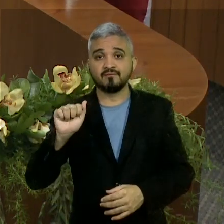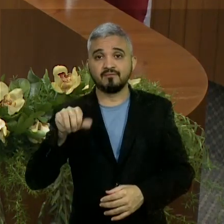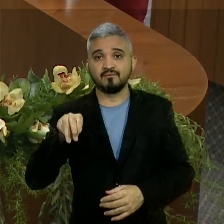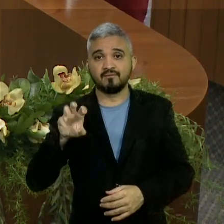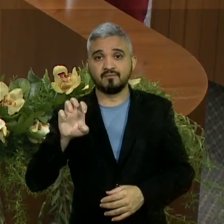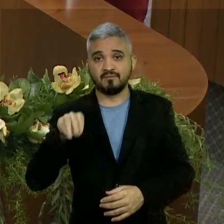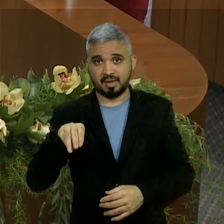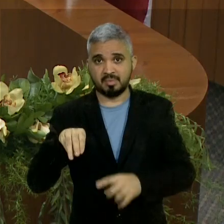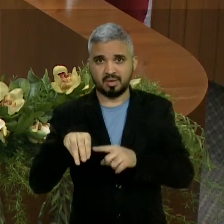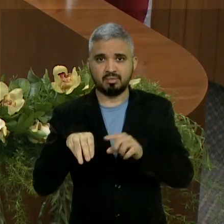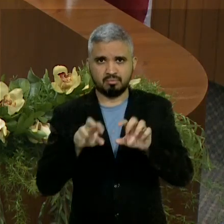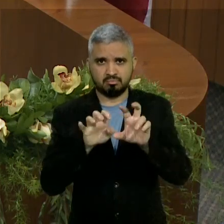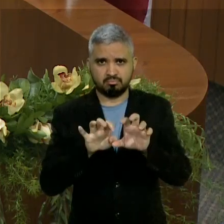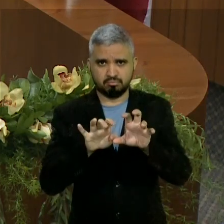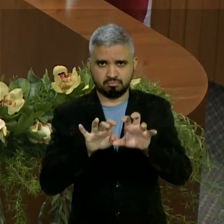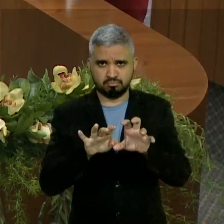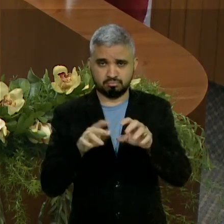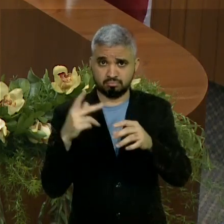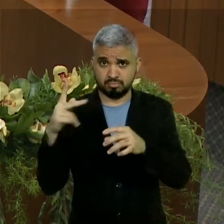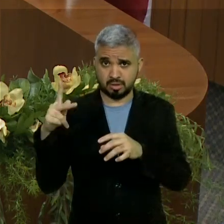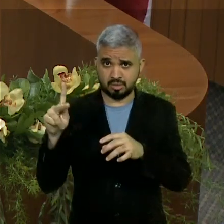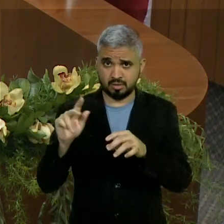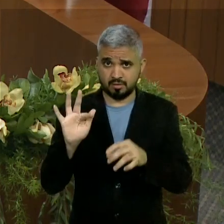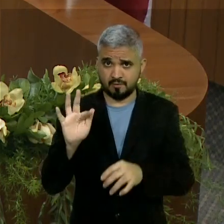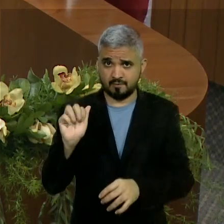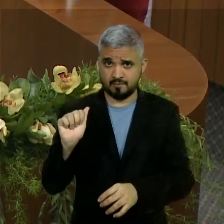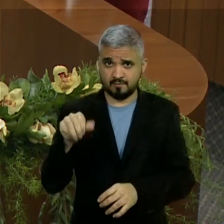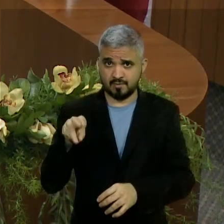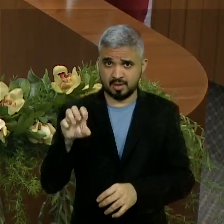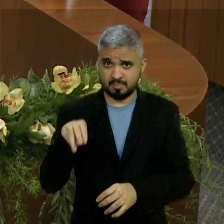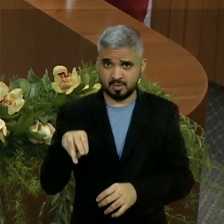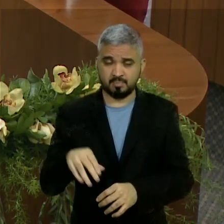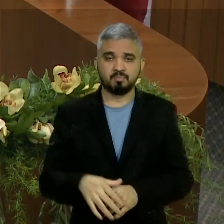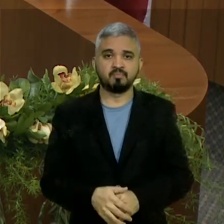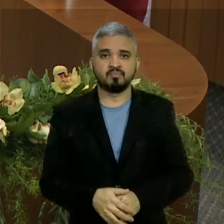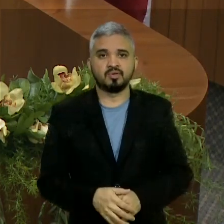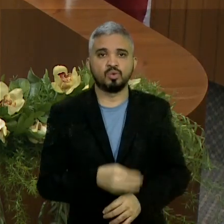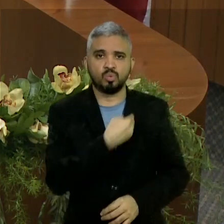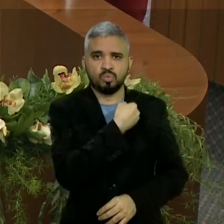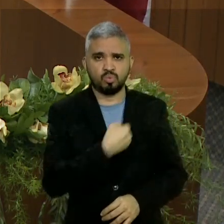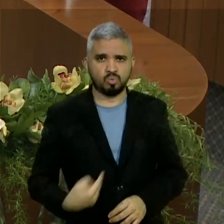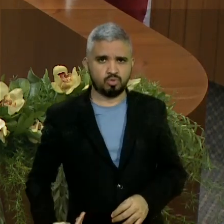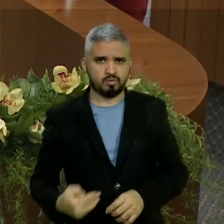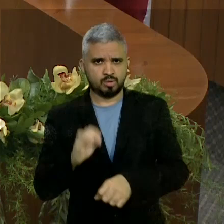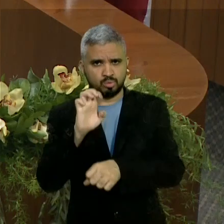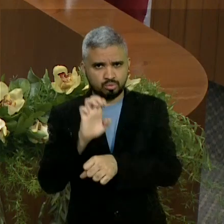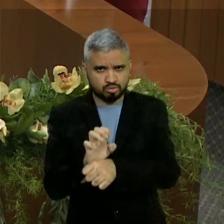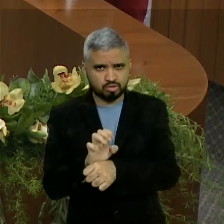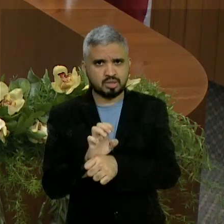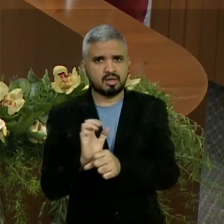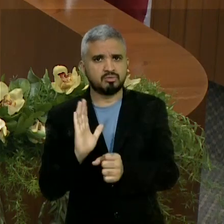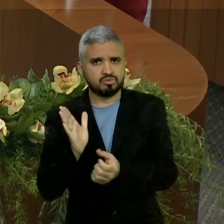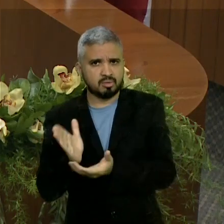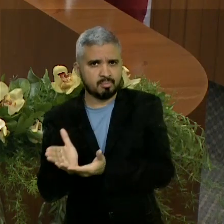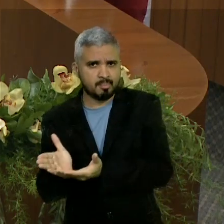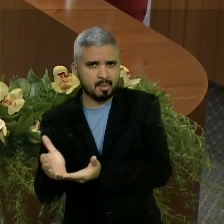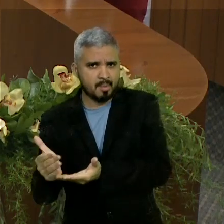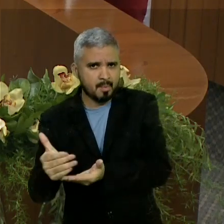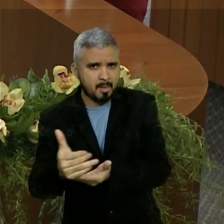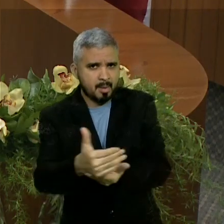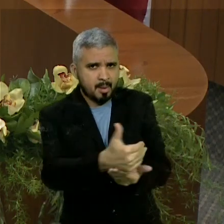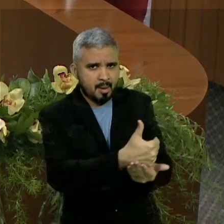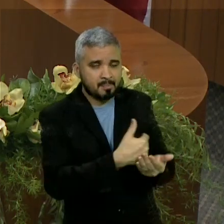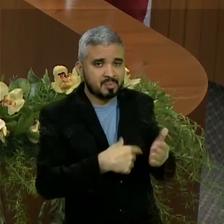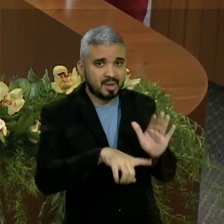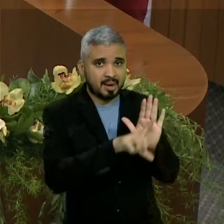Estado do Maranhão recompôs o decréscimo de arrecadação do ICMS resultante das leis número